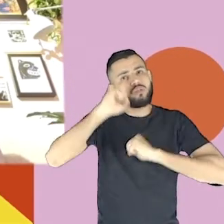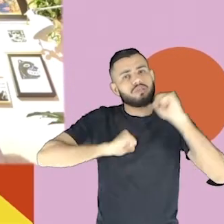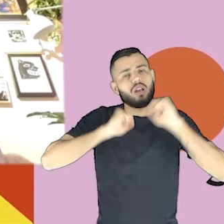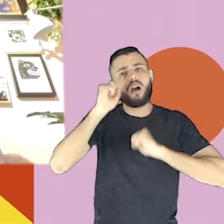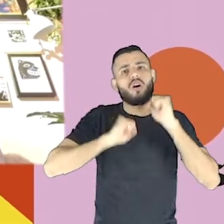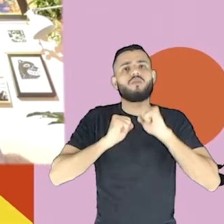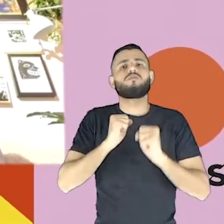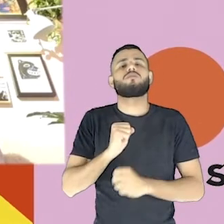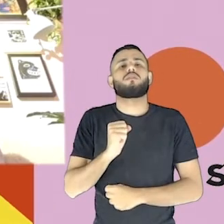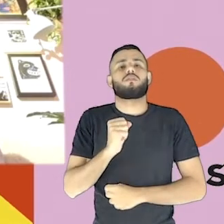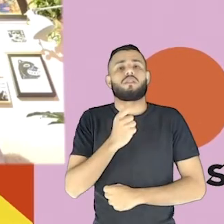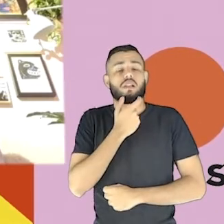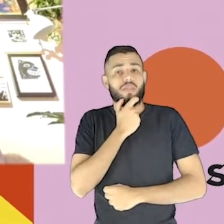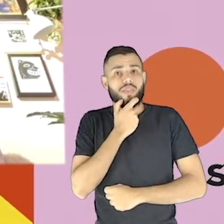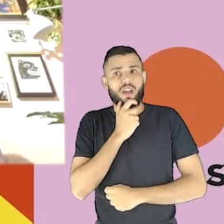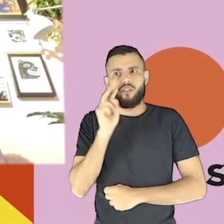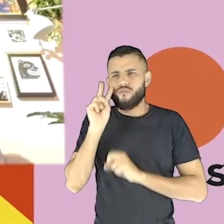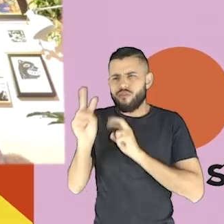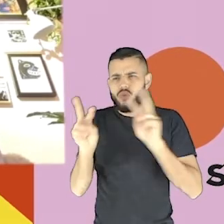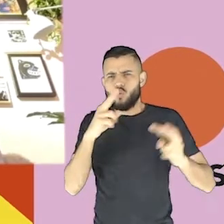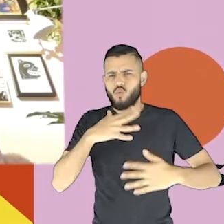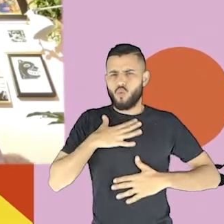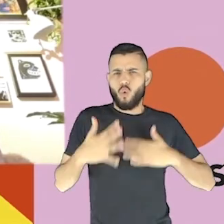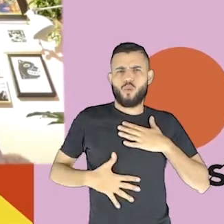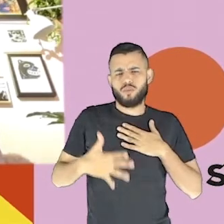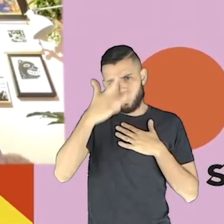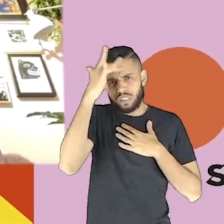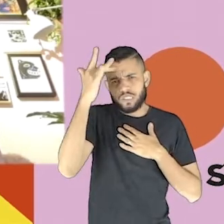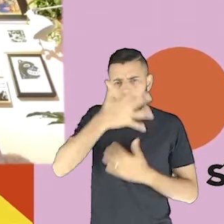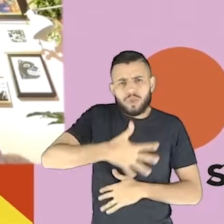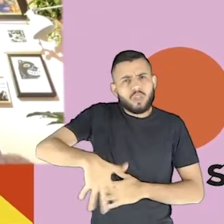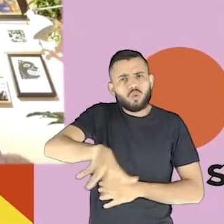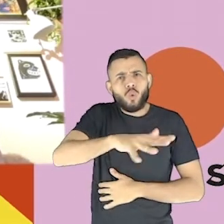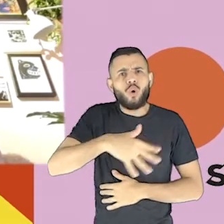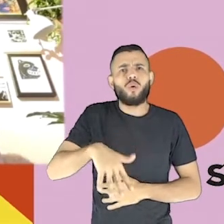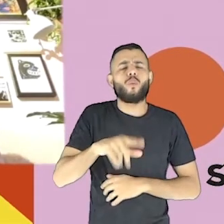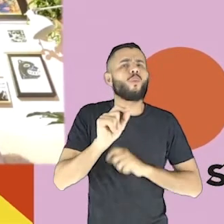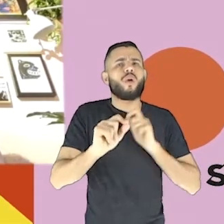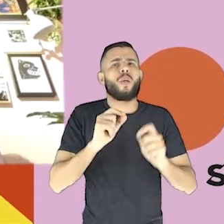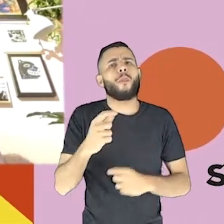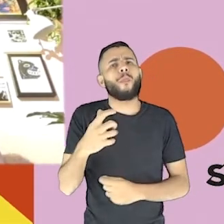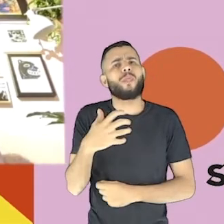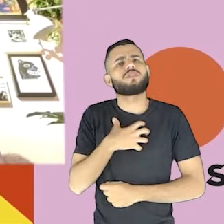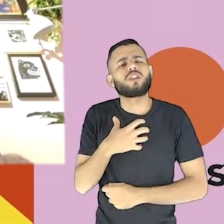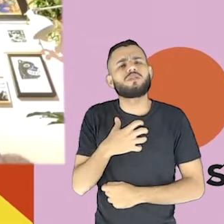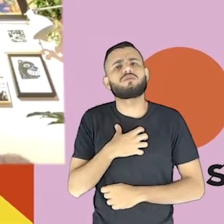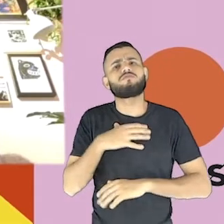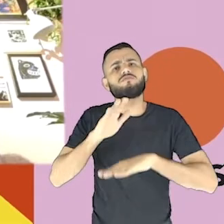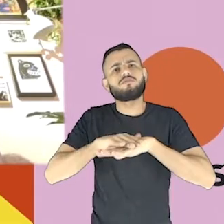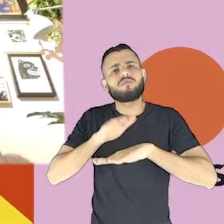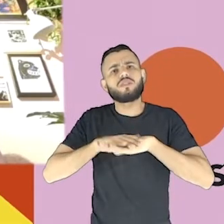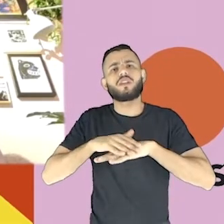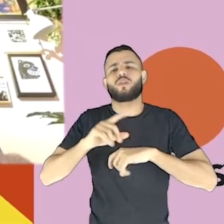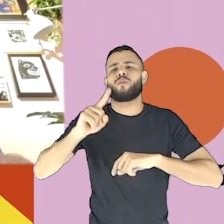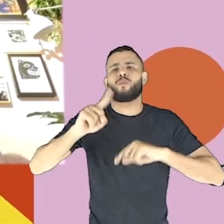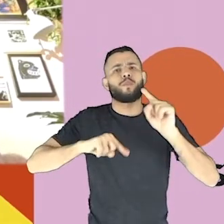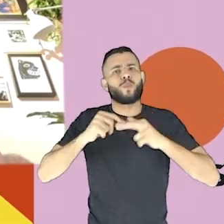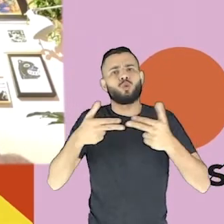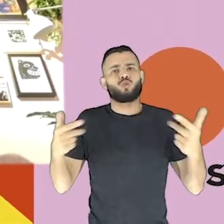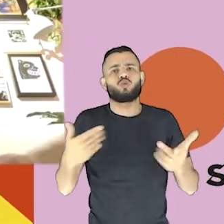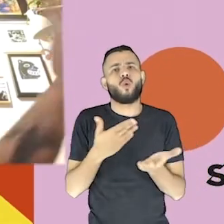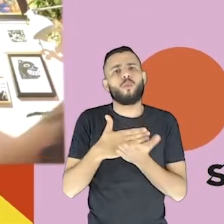Inglaterra, quando se via o corpo daquela nação como uma forma de gerar produtos,